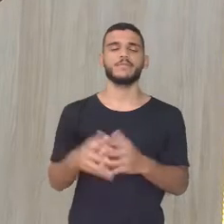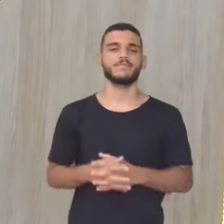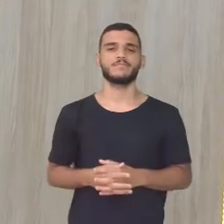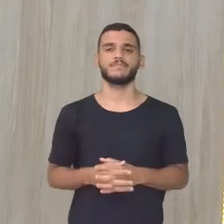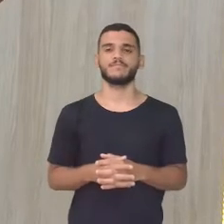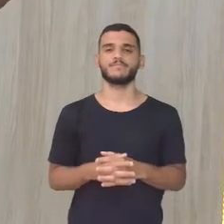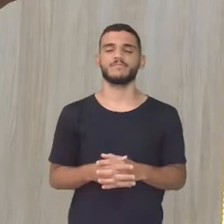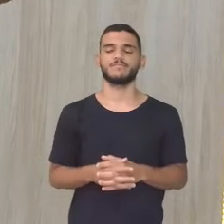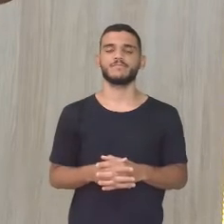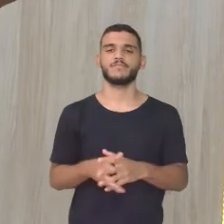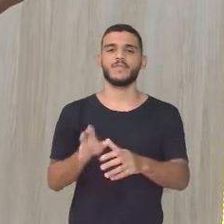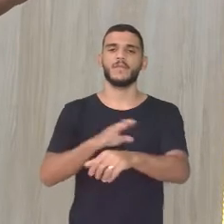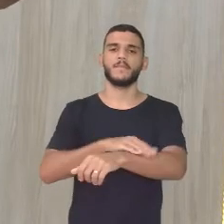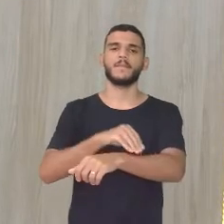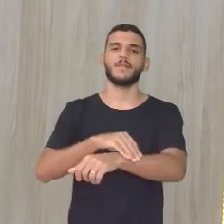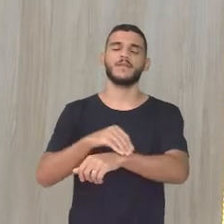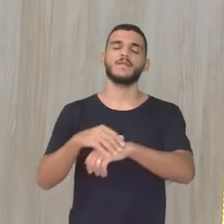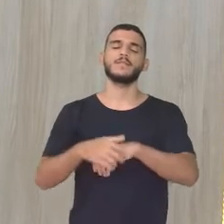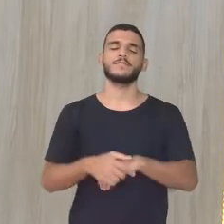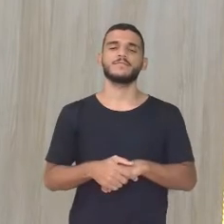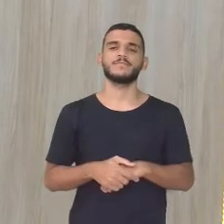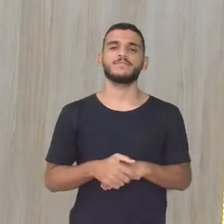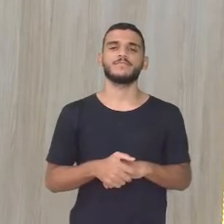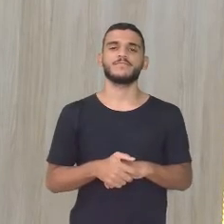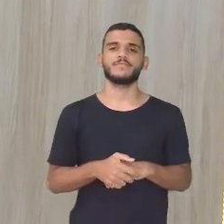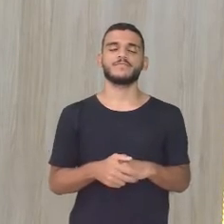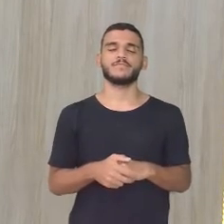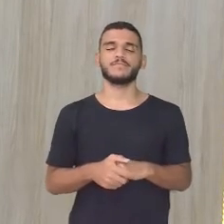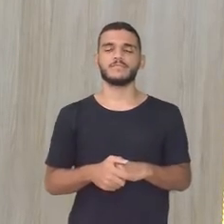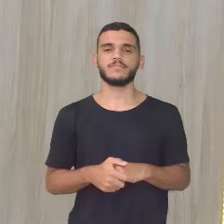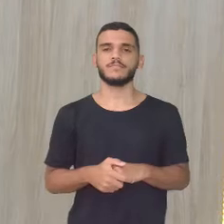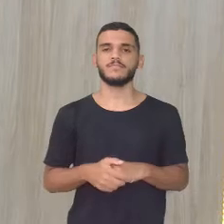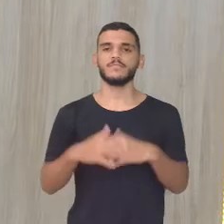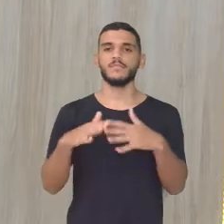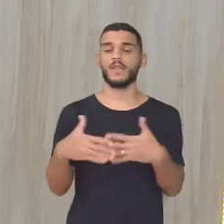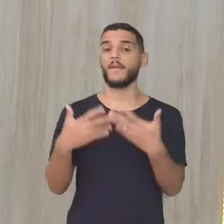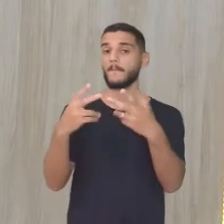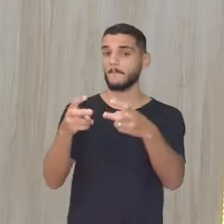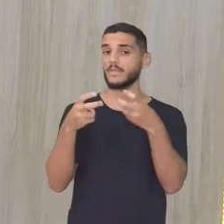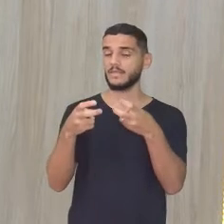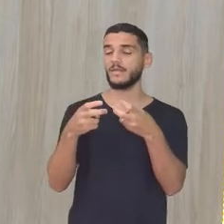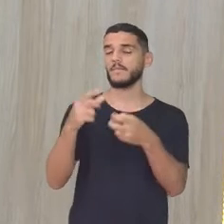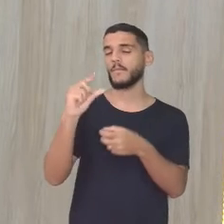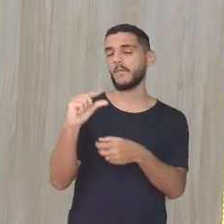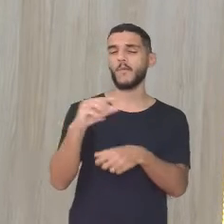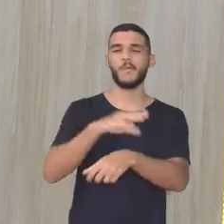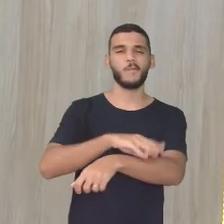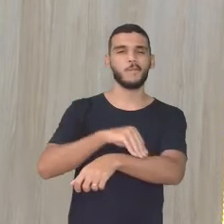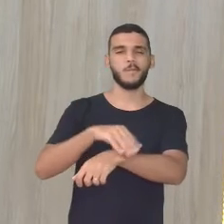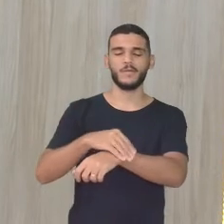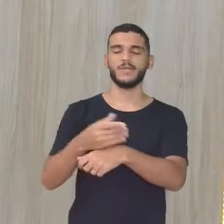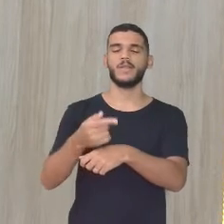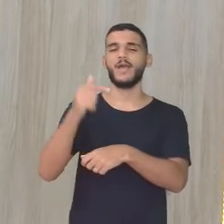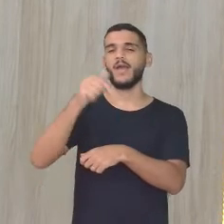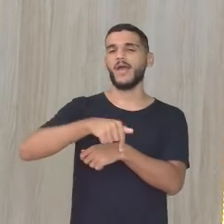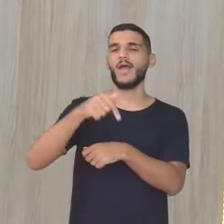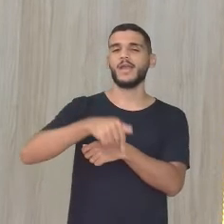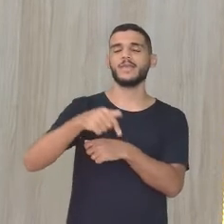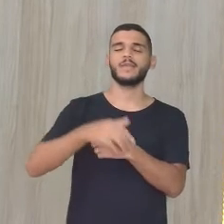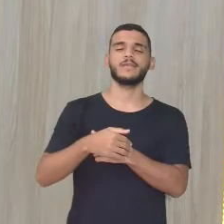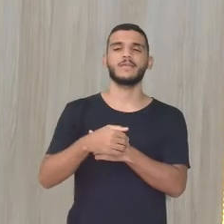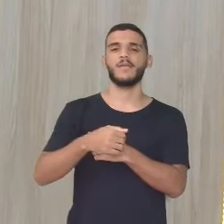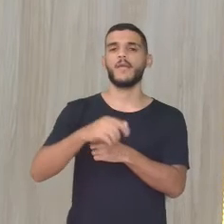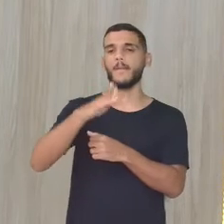né? O que foi, Juninho Play? Né? Não tem, mas veja, tem pouco pelo. Veja os índios nossos aqui do Xingu,